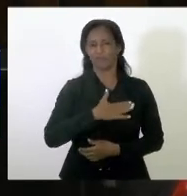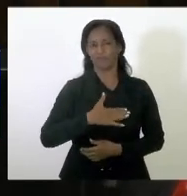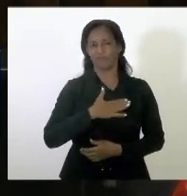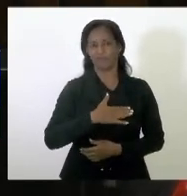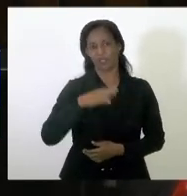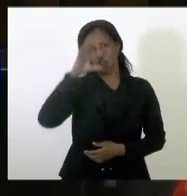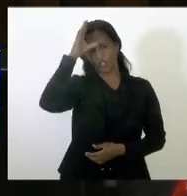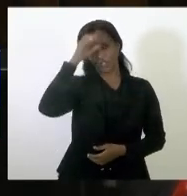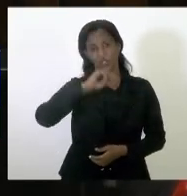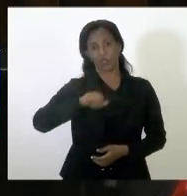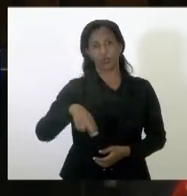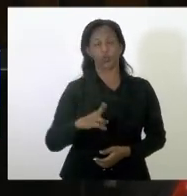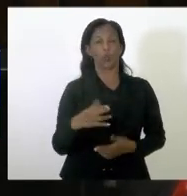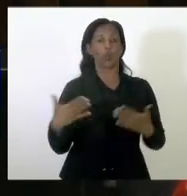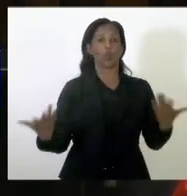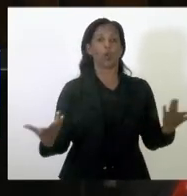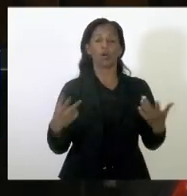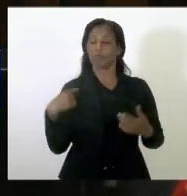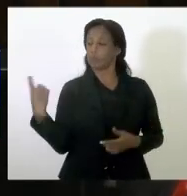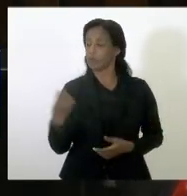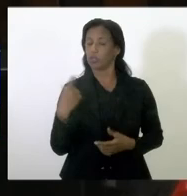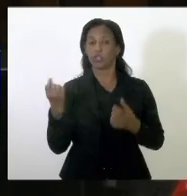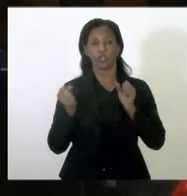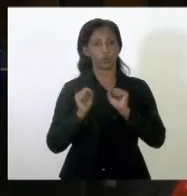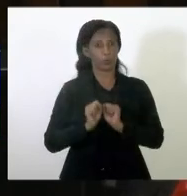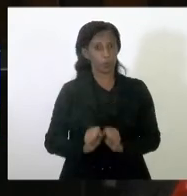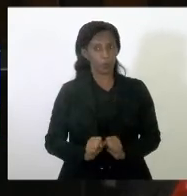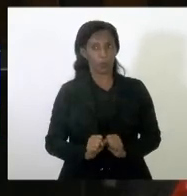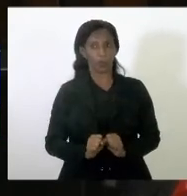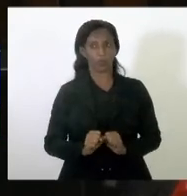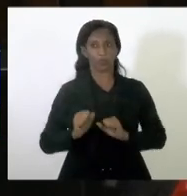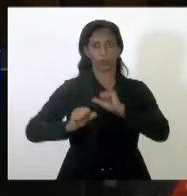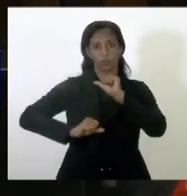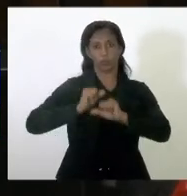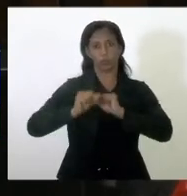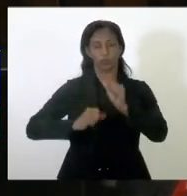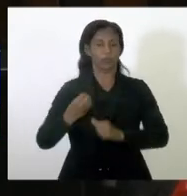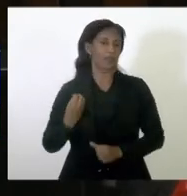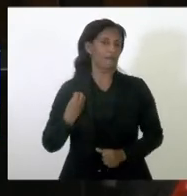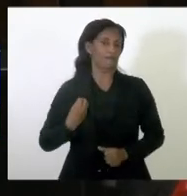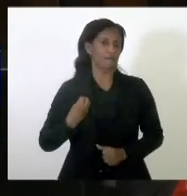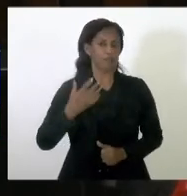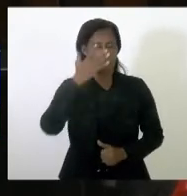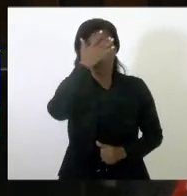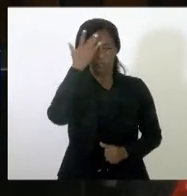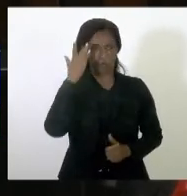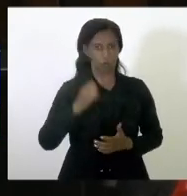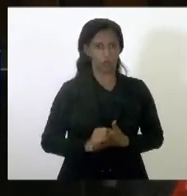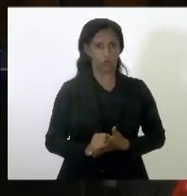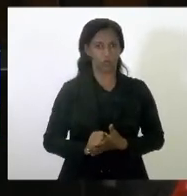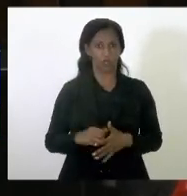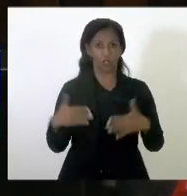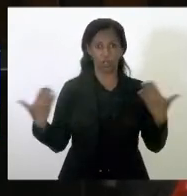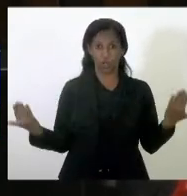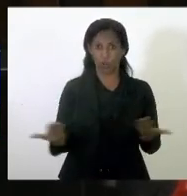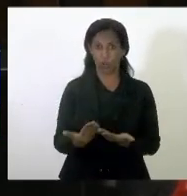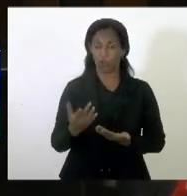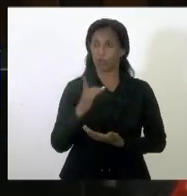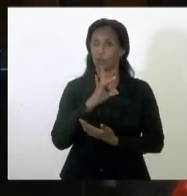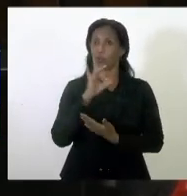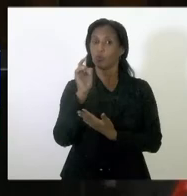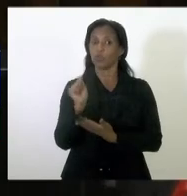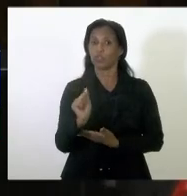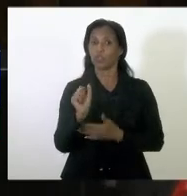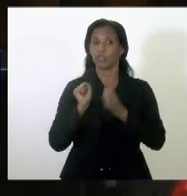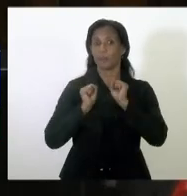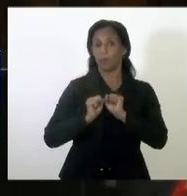Ju, quando a gente pode efetivamente mudar a vida das pessoas. E hoje foi um dia em que a gente pode